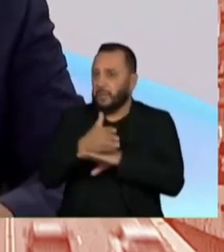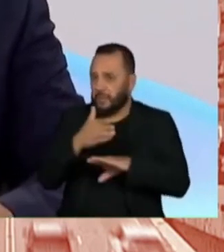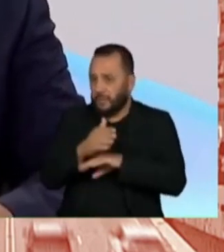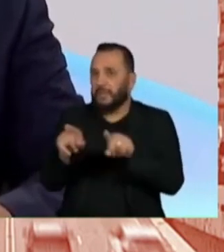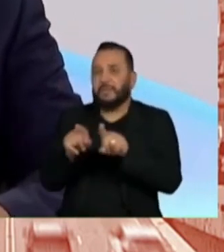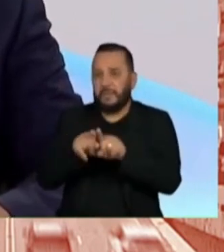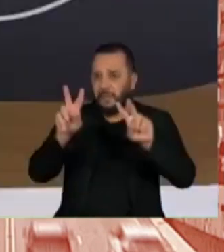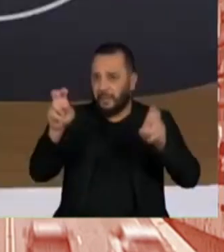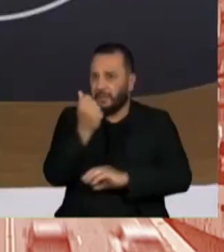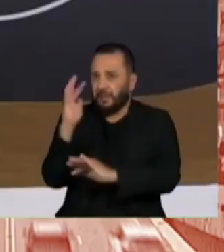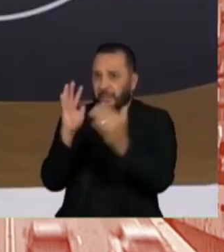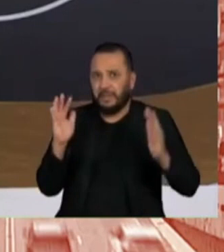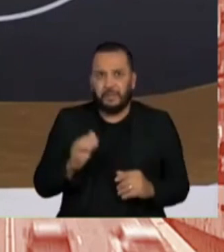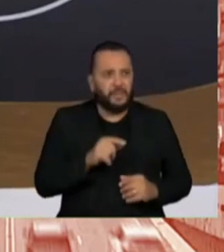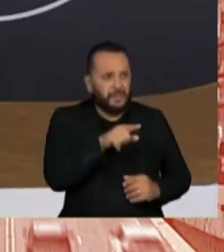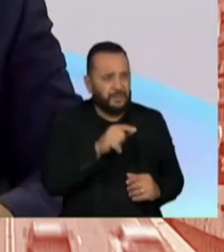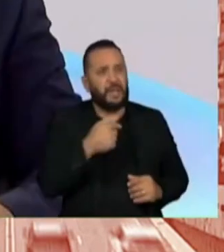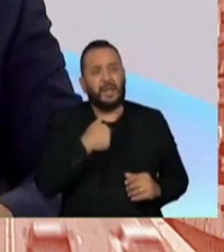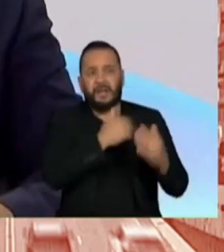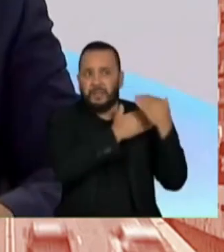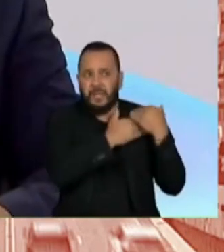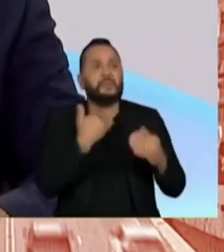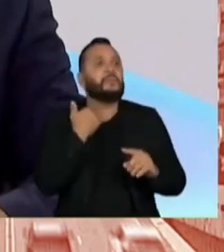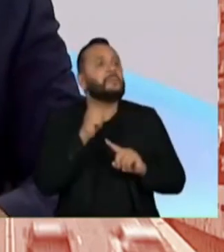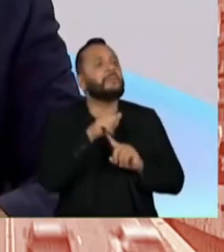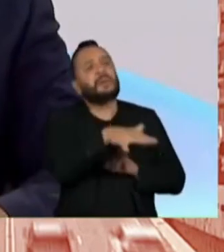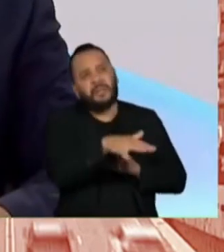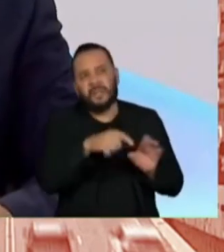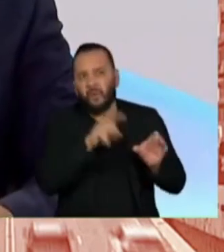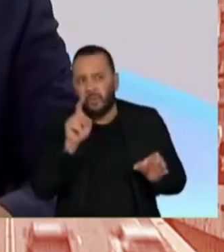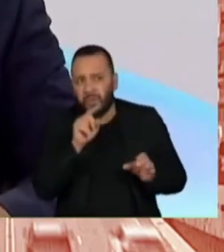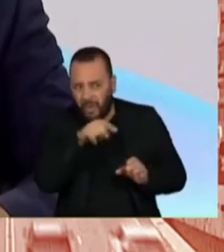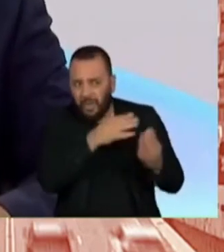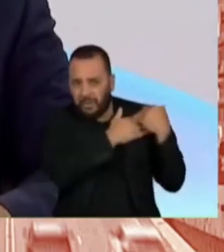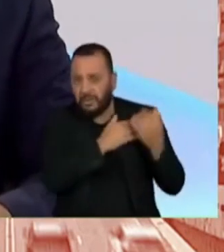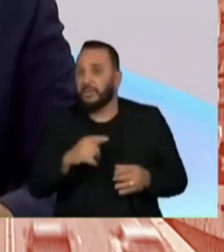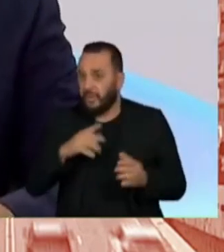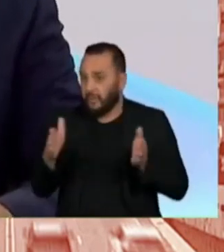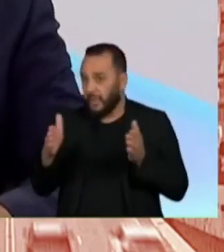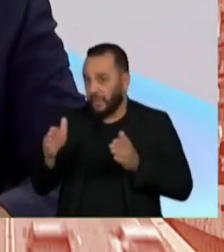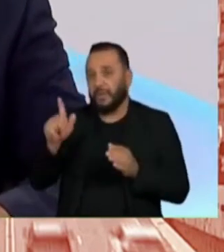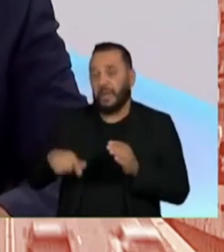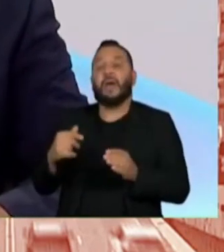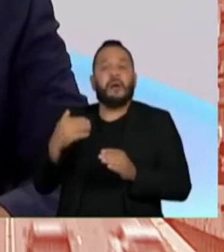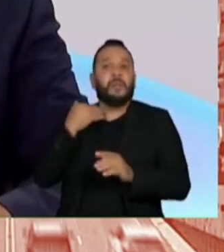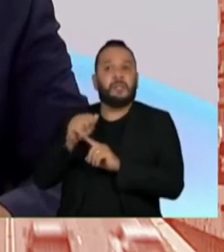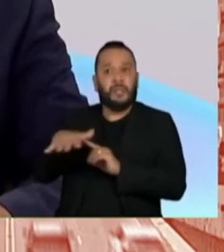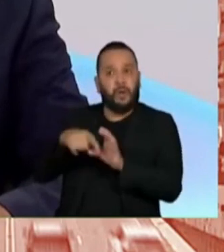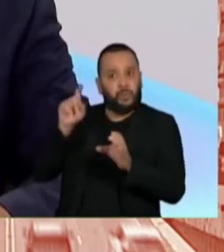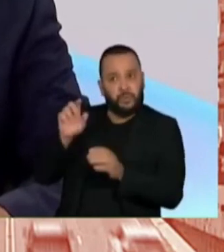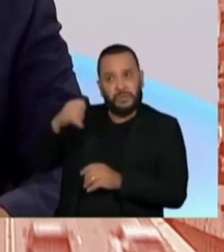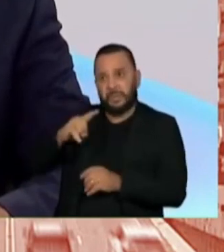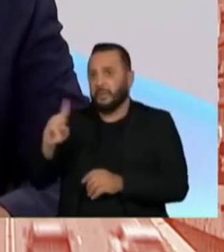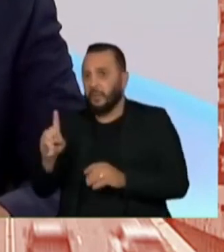76%, olha que maluquice. Ou seja, o Campos Neto, o Bob Fields Neto, está isolado. Mesmo agora teve